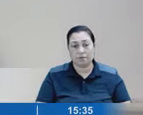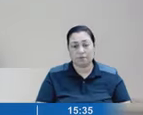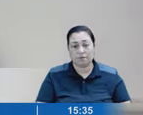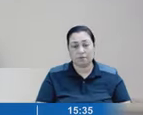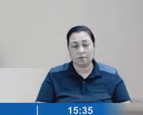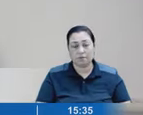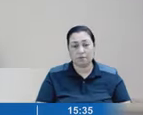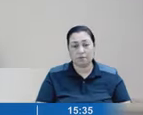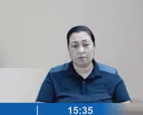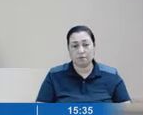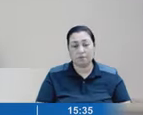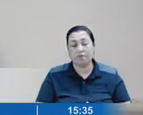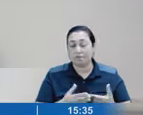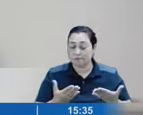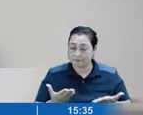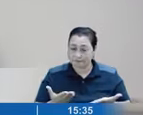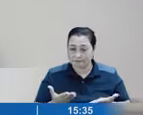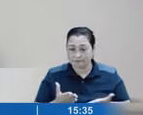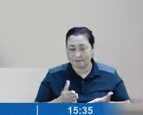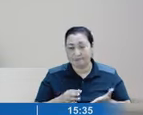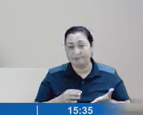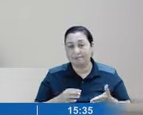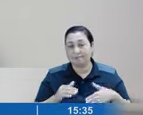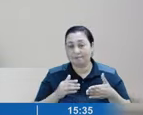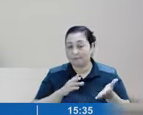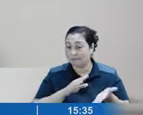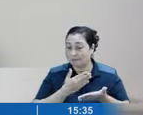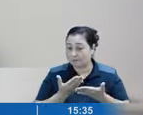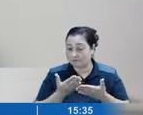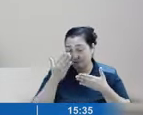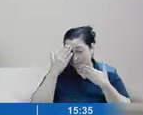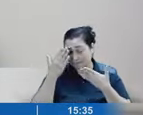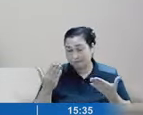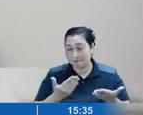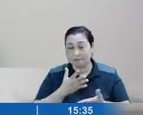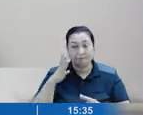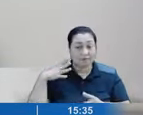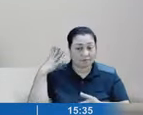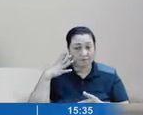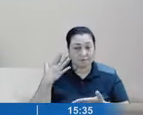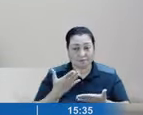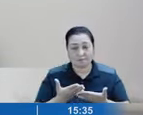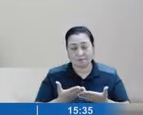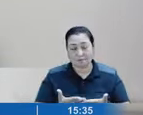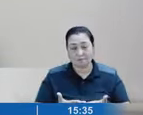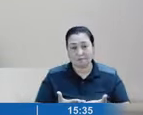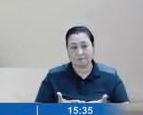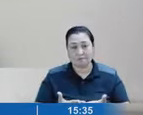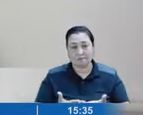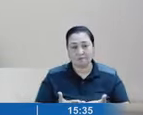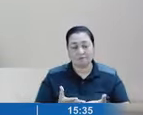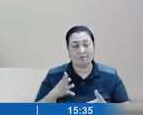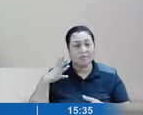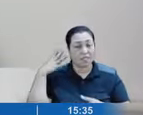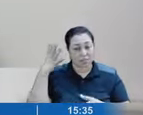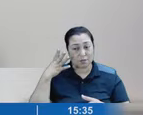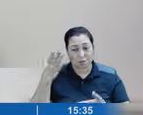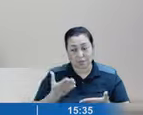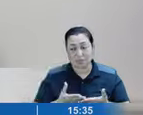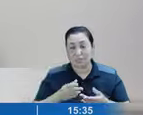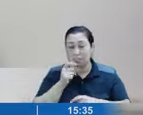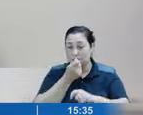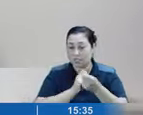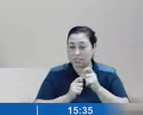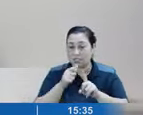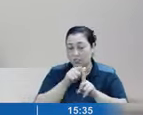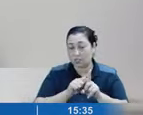Acho que, então, encerramos as perguntas. E agora, com a palestra da doutora Kátia, encerramos as palestras e atividades